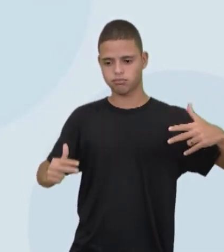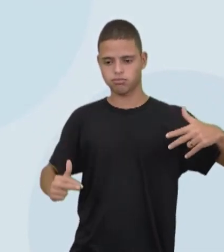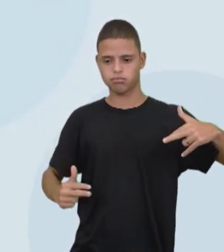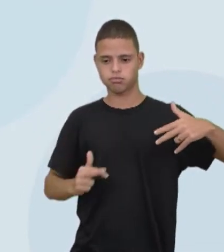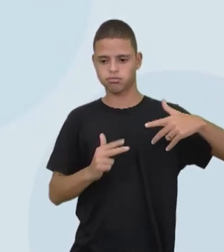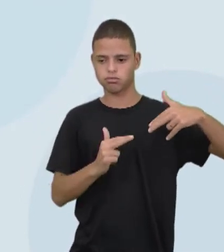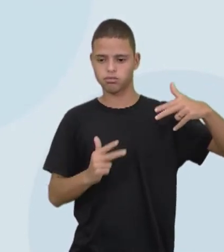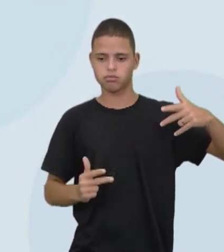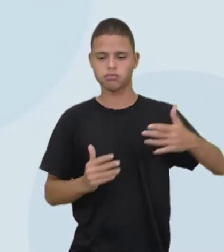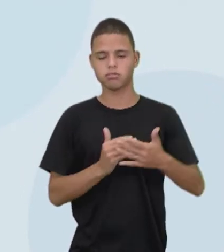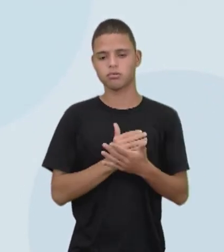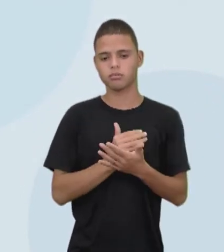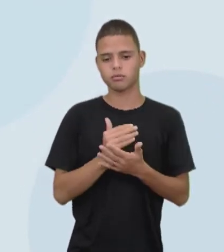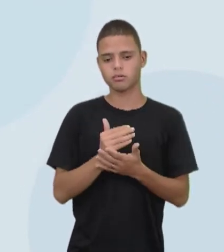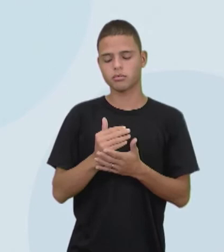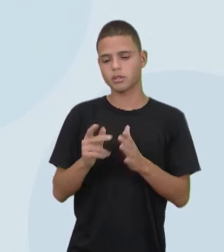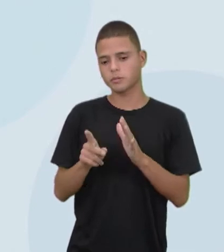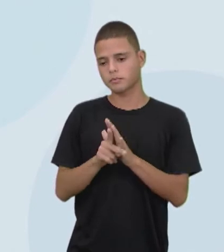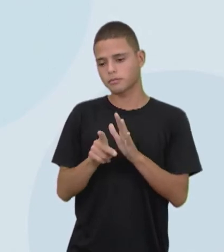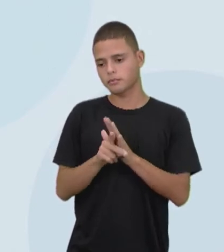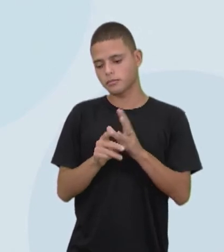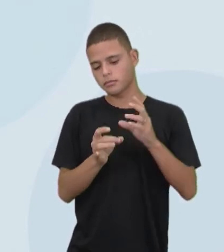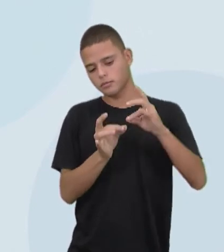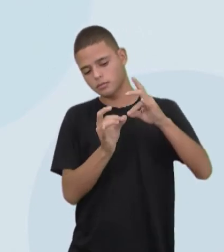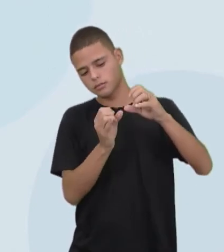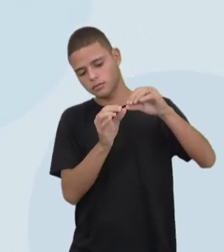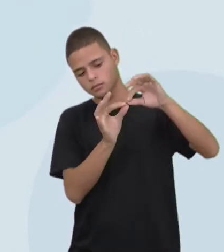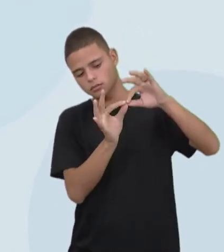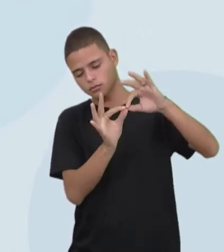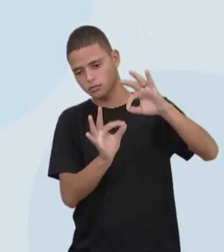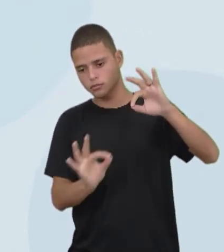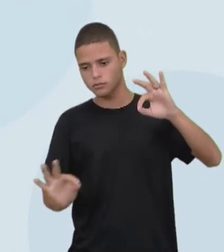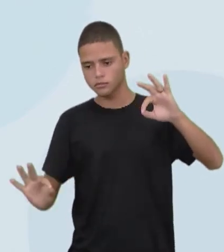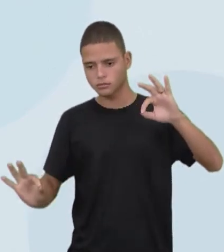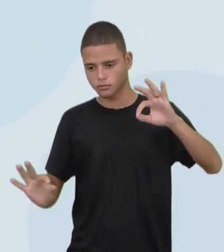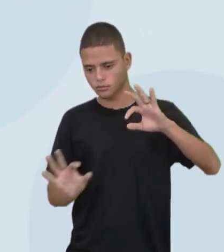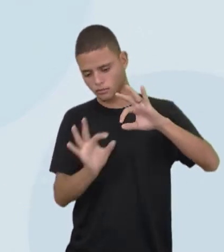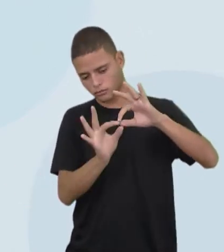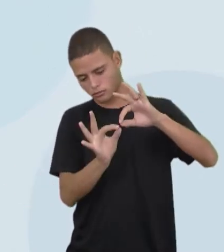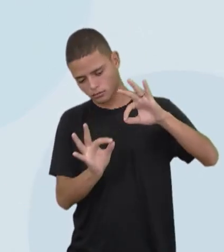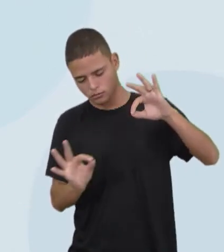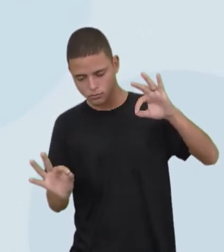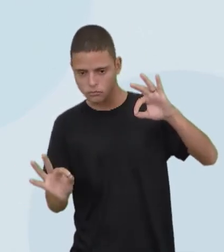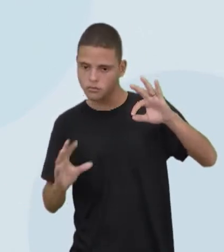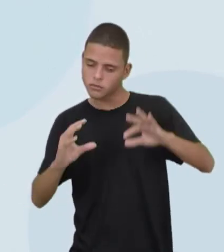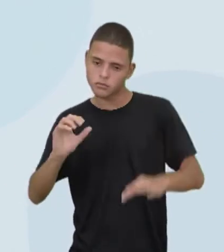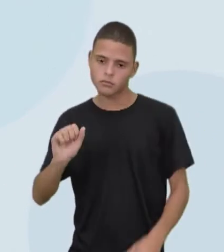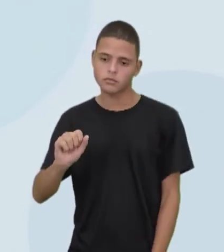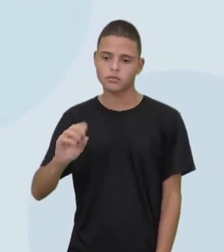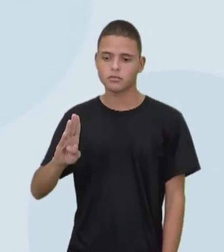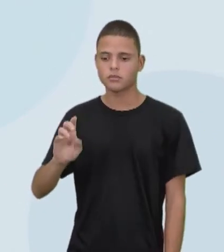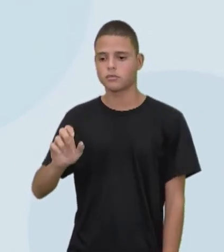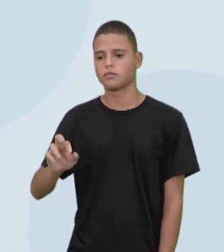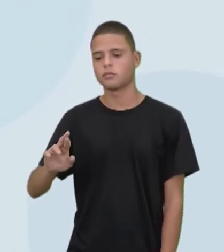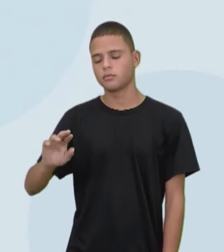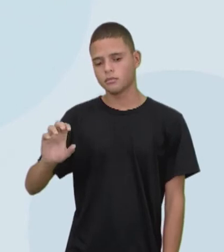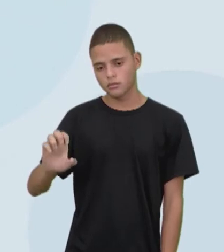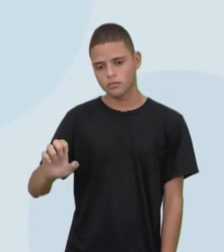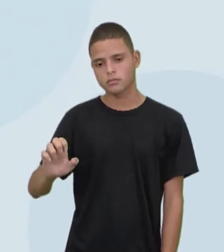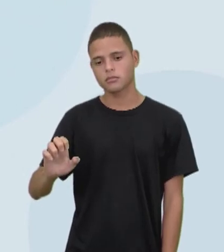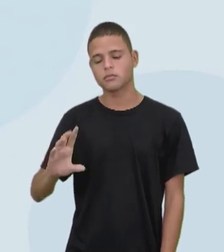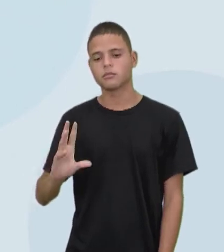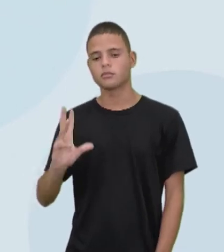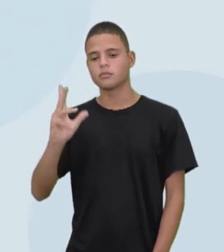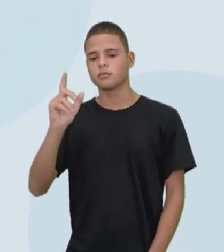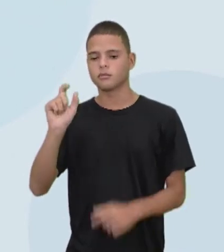elétrons passam por um condutor. Condutor aí no caso, um fio de cobre, por exemplo, onde já tem elétrons livres, né? Gerando uma